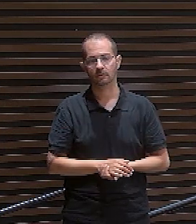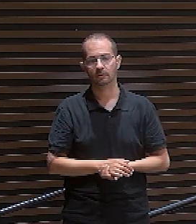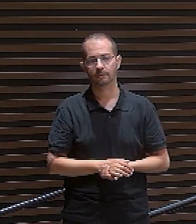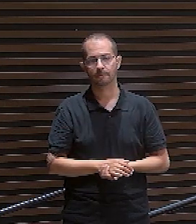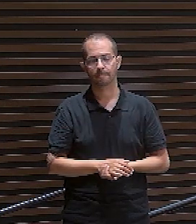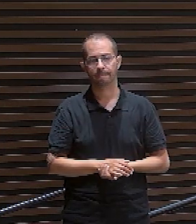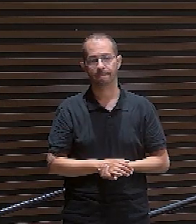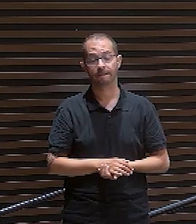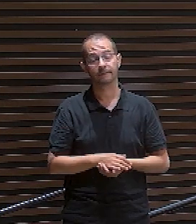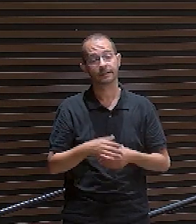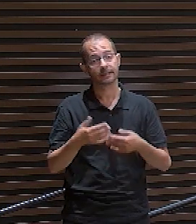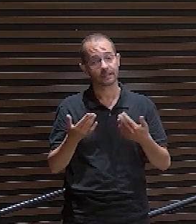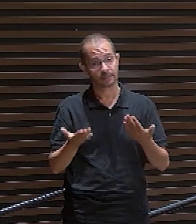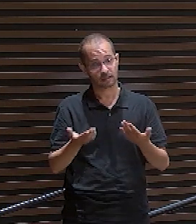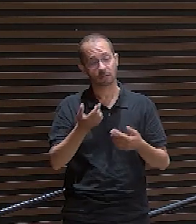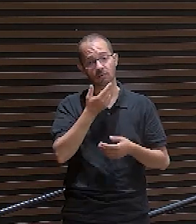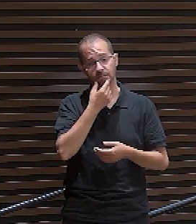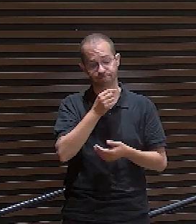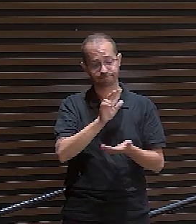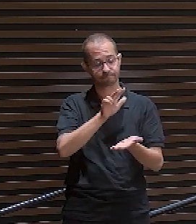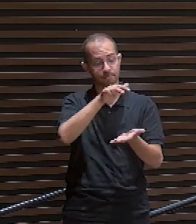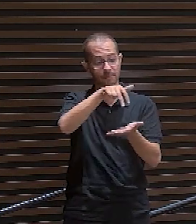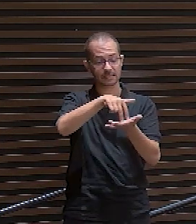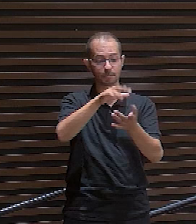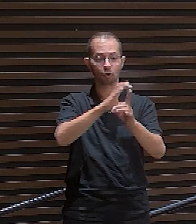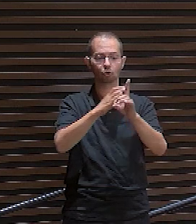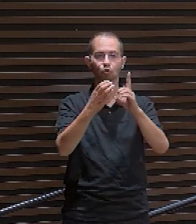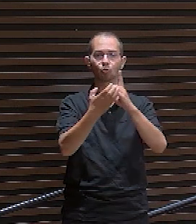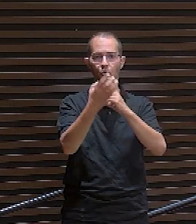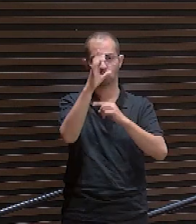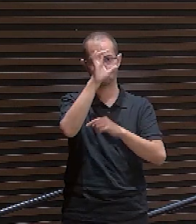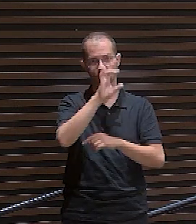Em vez disso, ele participou de um culto naquele domingo.